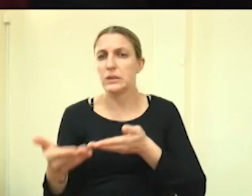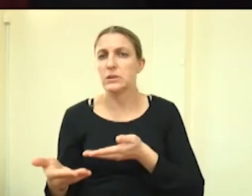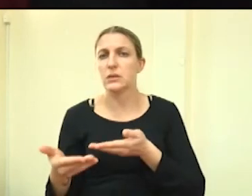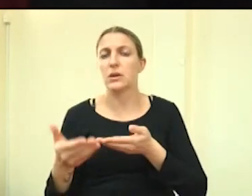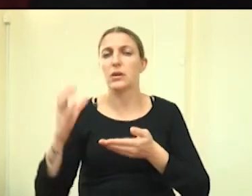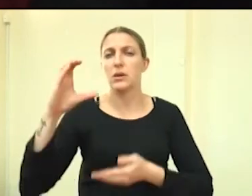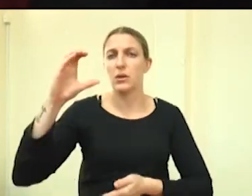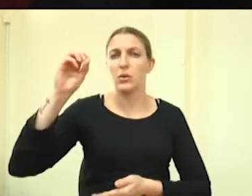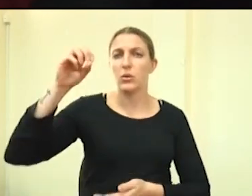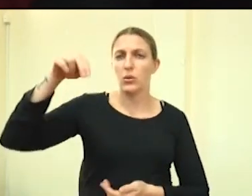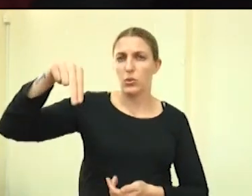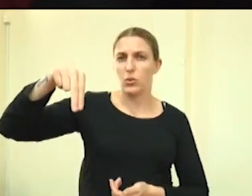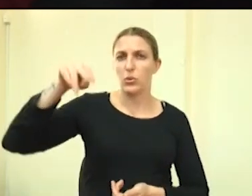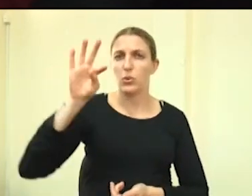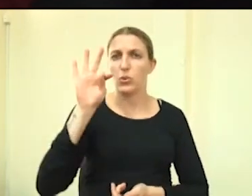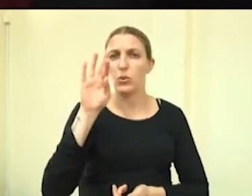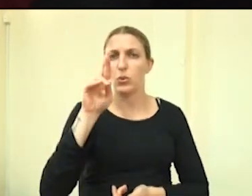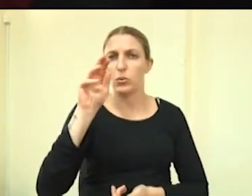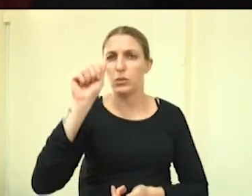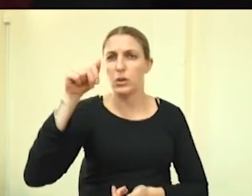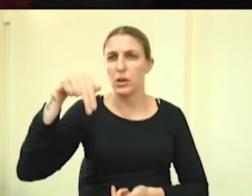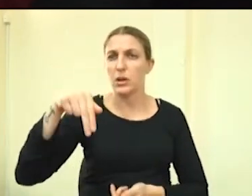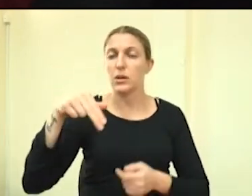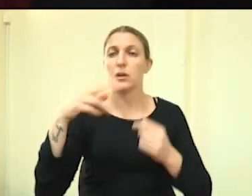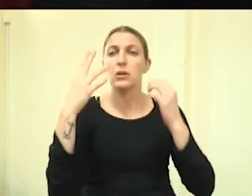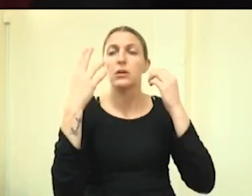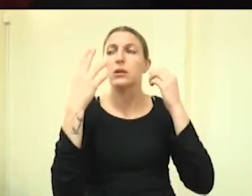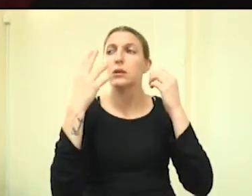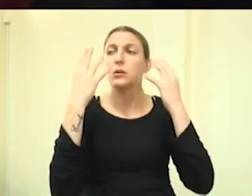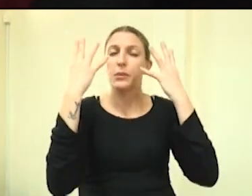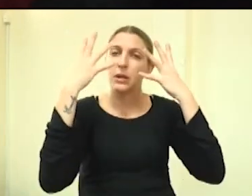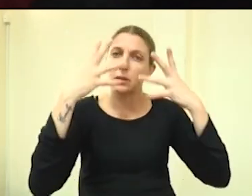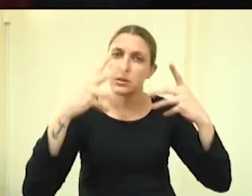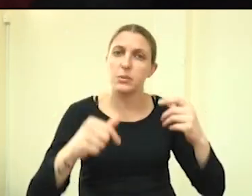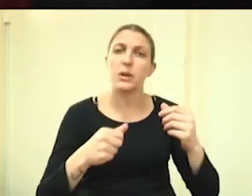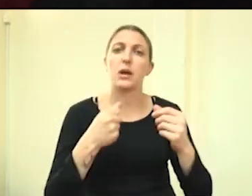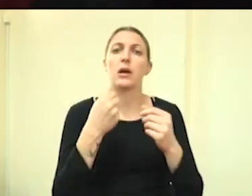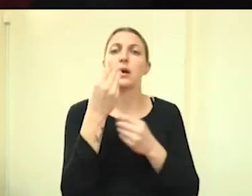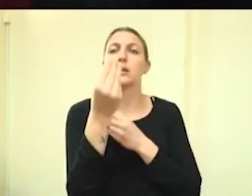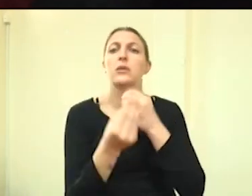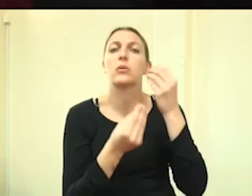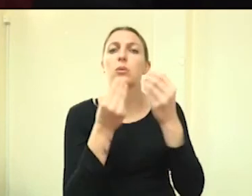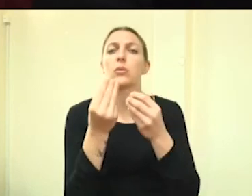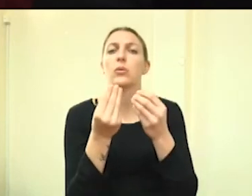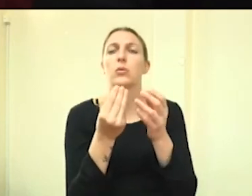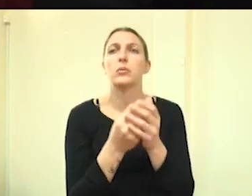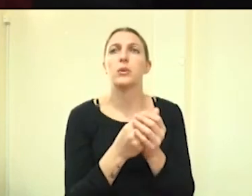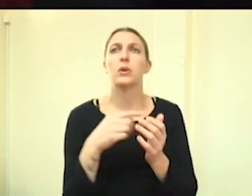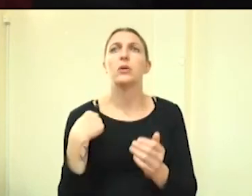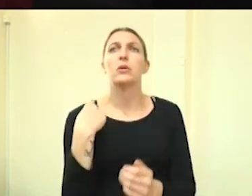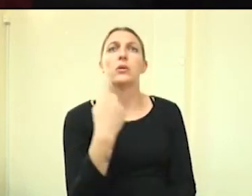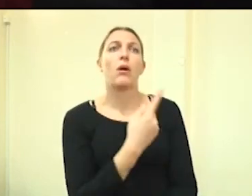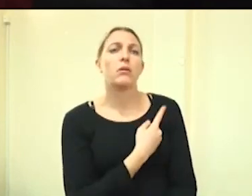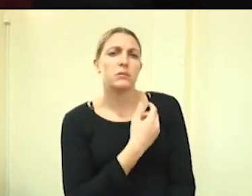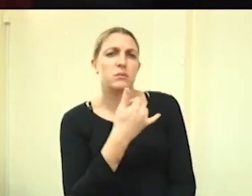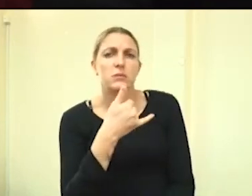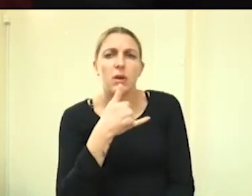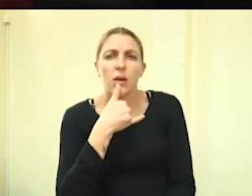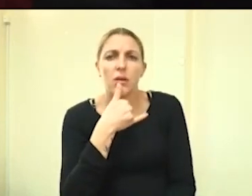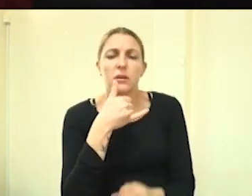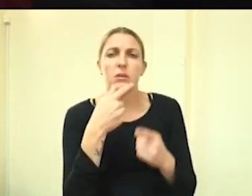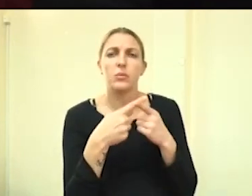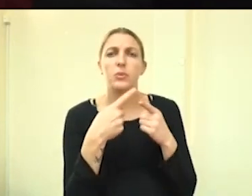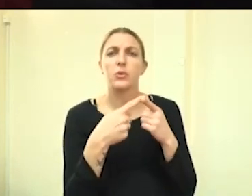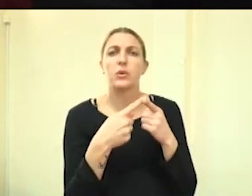o vereador Mário também. O que a gente fica, de certa forma, triste é que quando pedimos, somos indeferidos. Mas às vezes se constroem umas